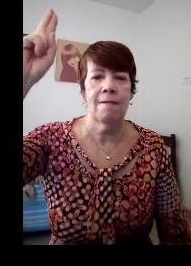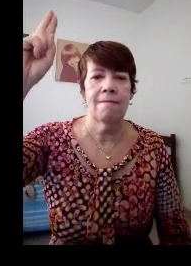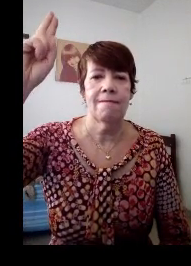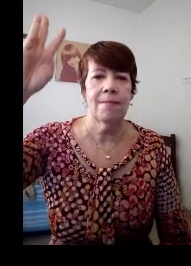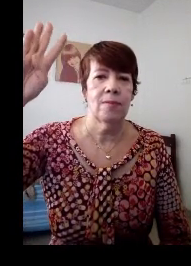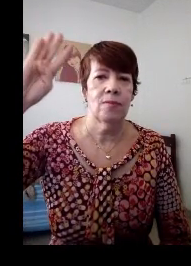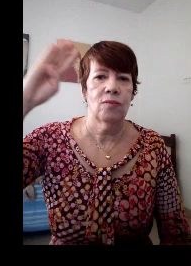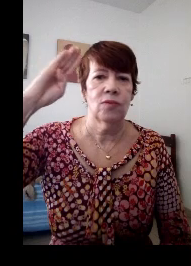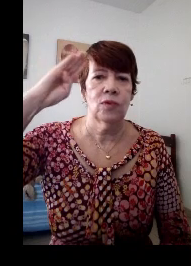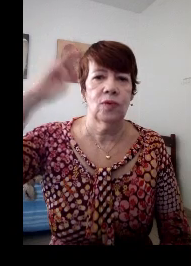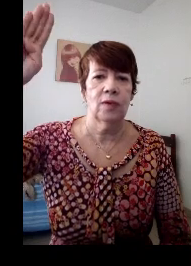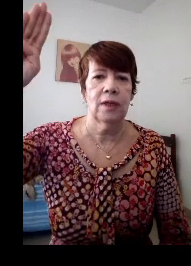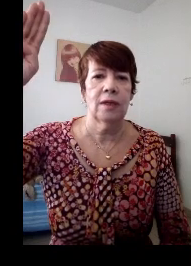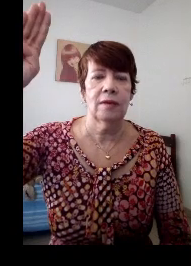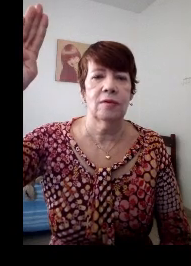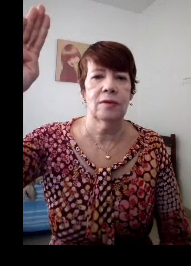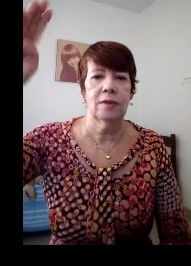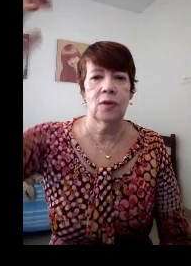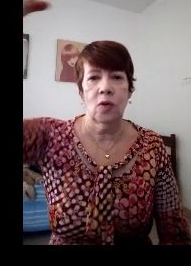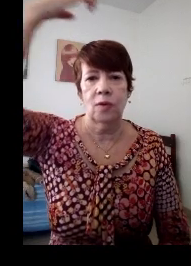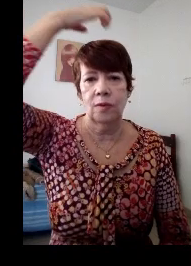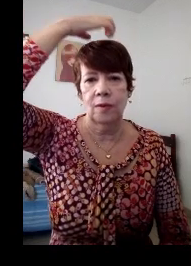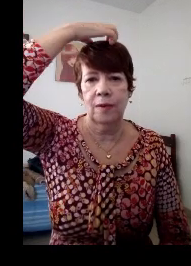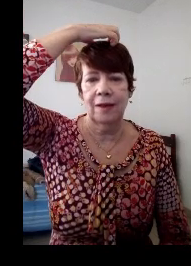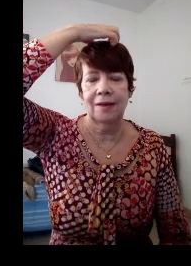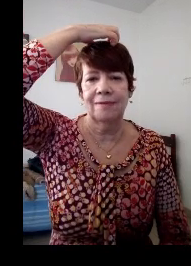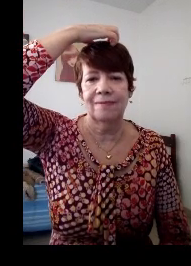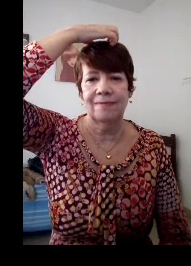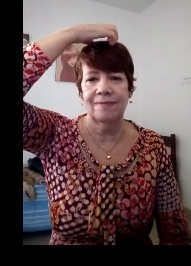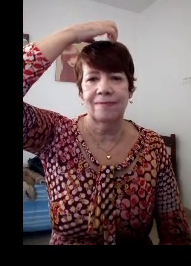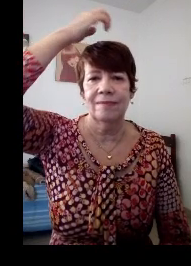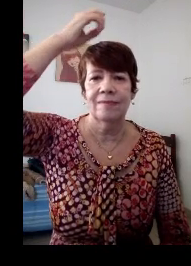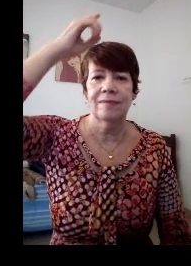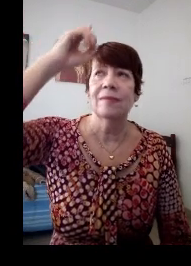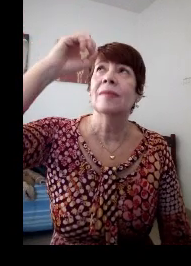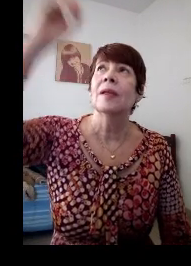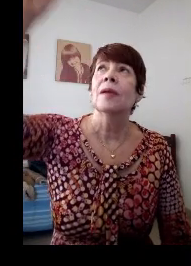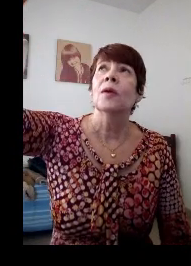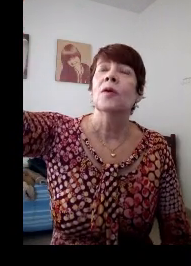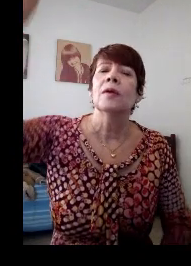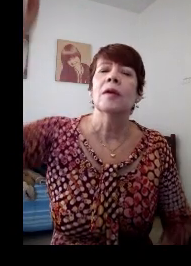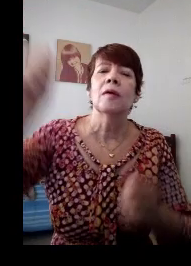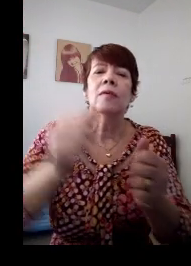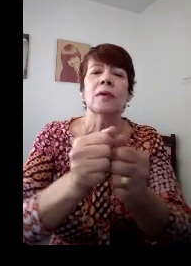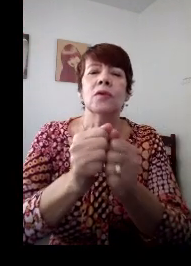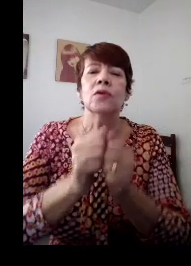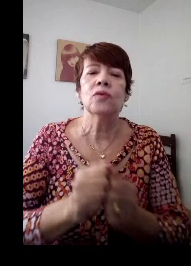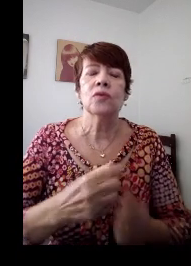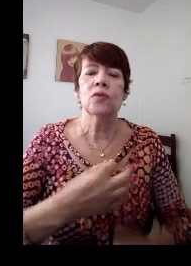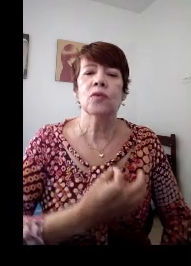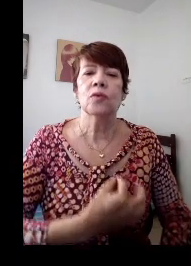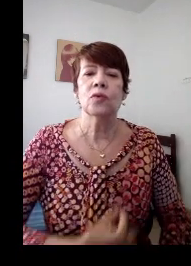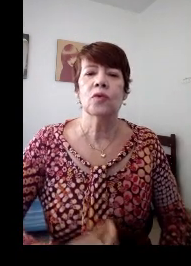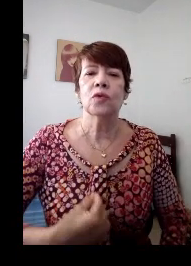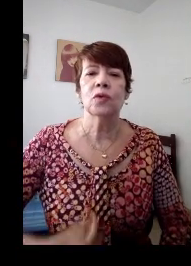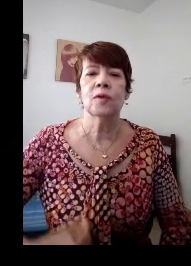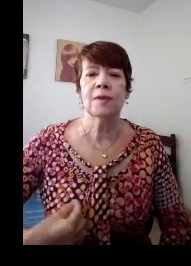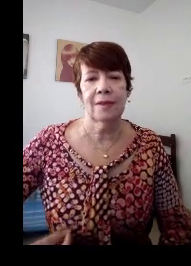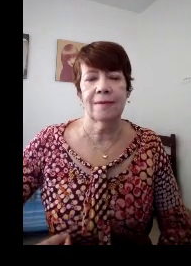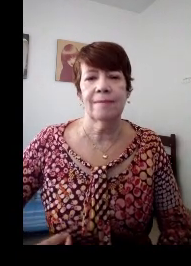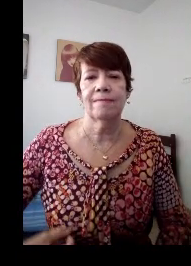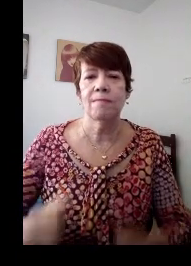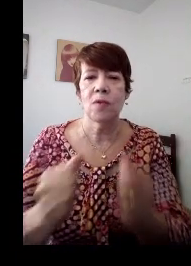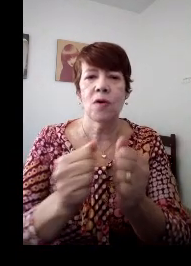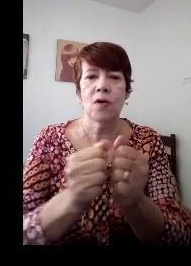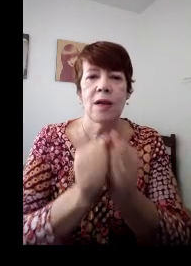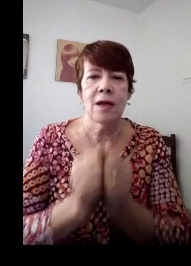era o capitão da guarda do palácio. O Senhor Deus estava com José. Ele